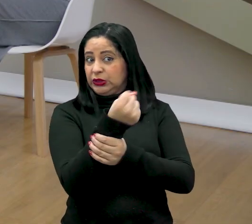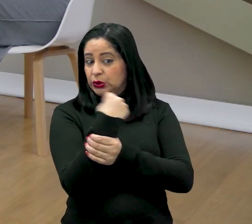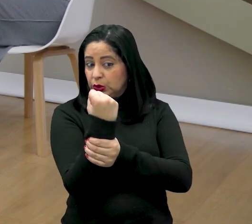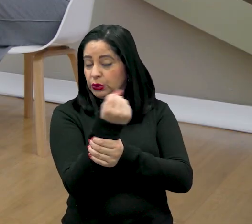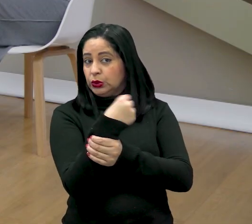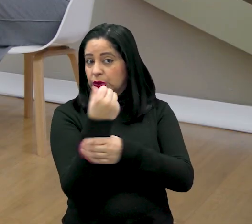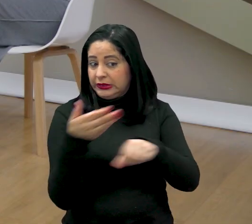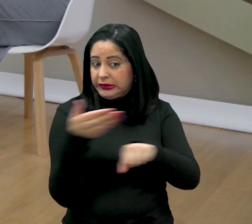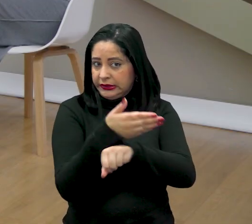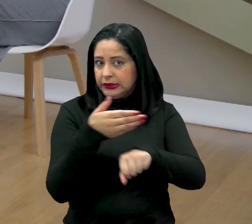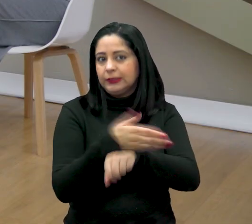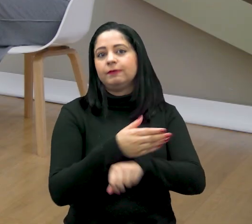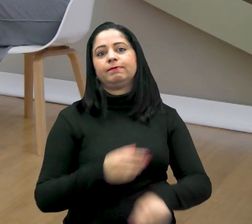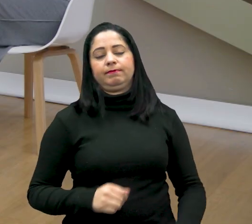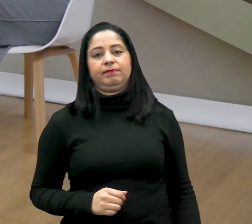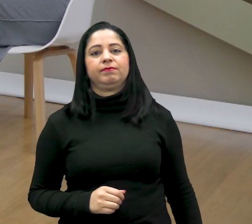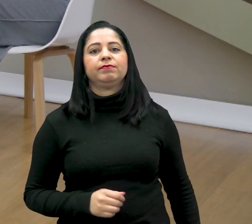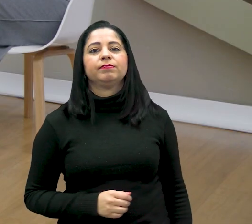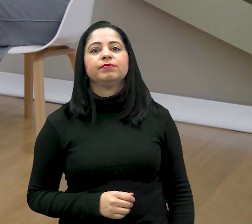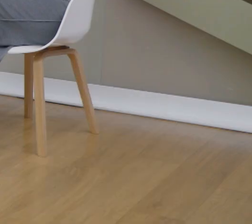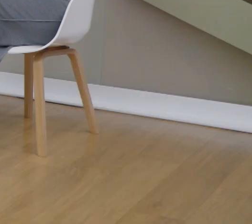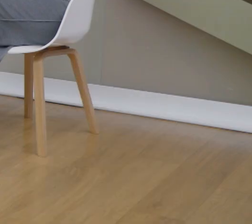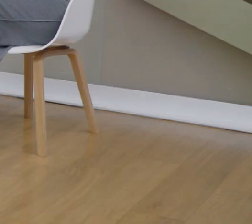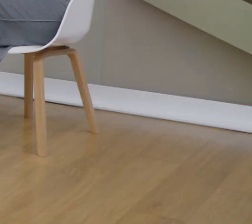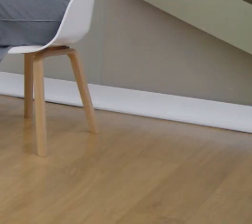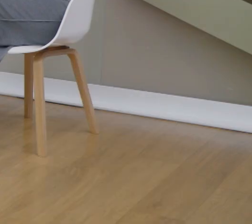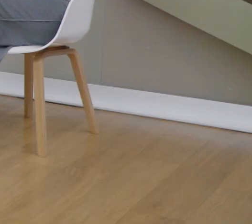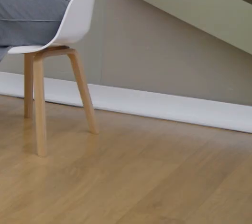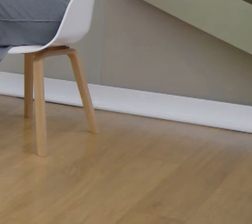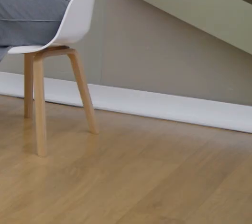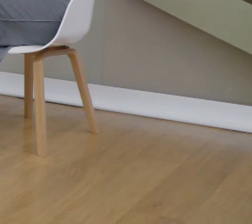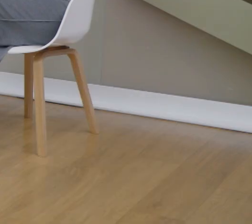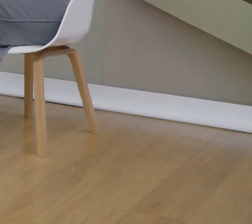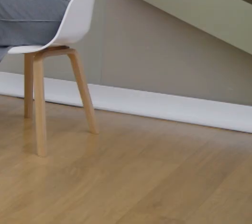muita fisioterapia durante esse tratamento. Olha só.